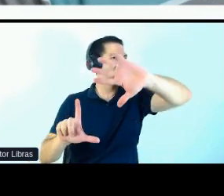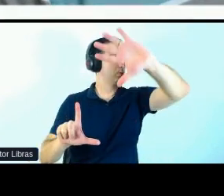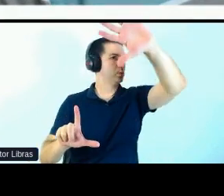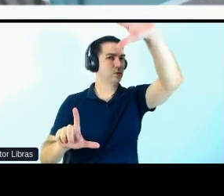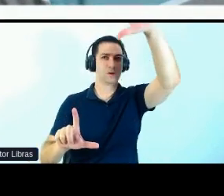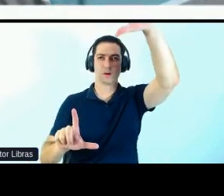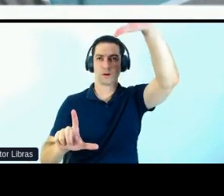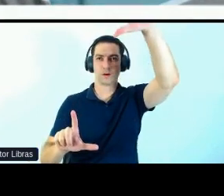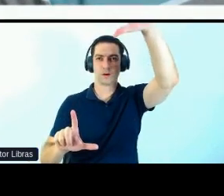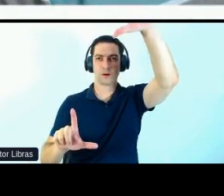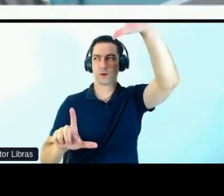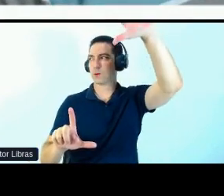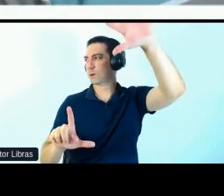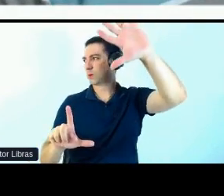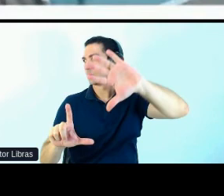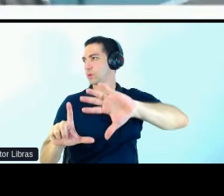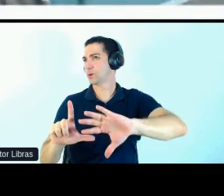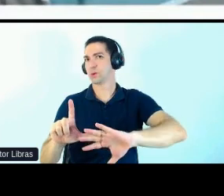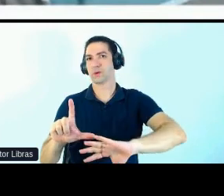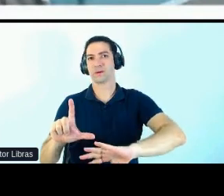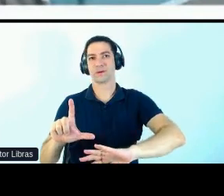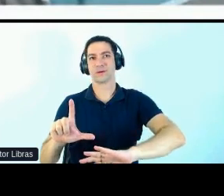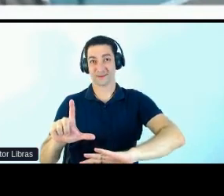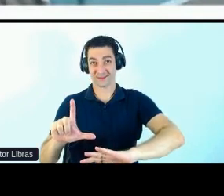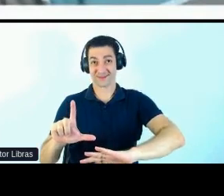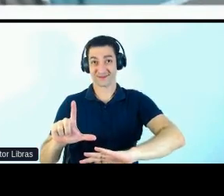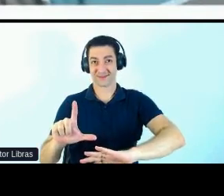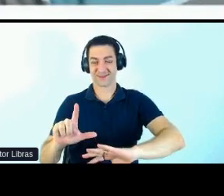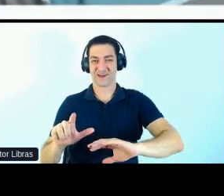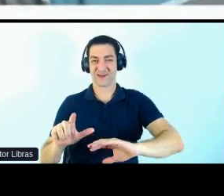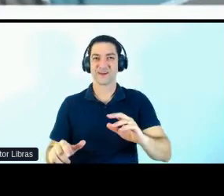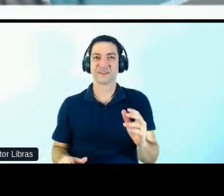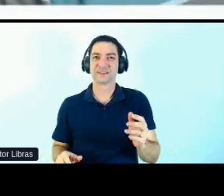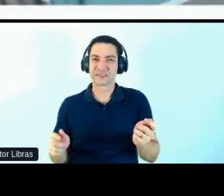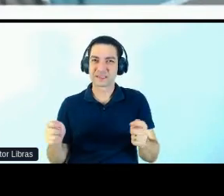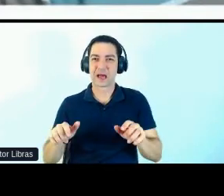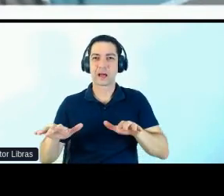ou mesmo que tenha algumas dificuldades, como fica?